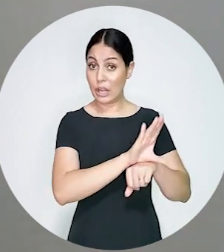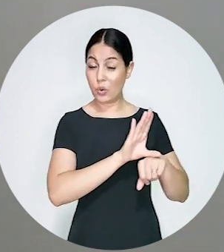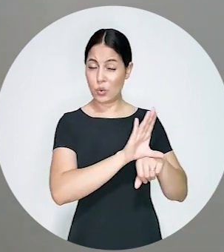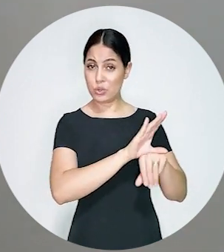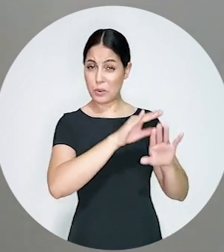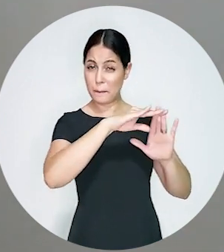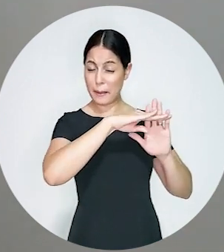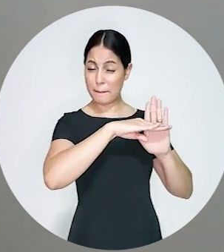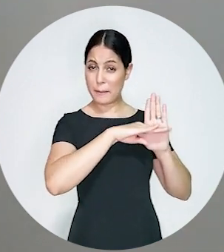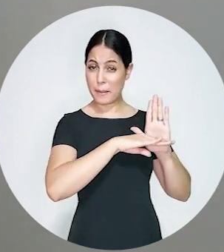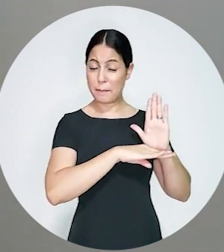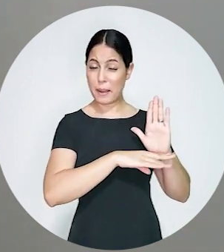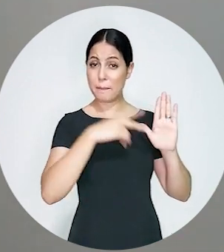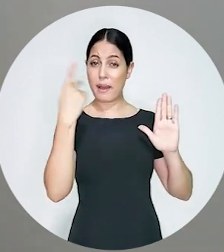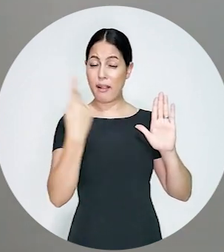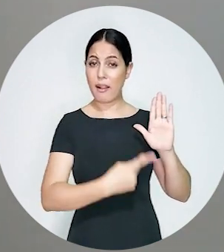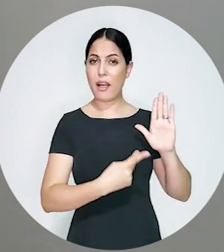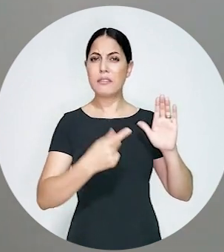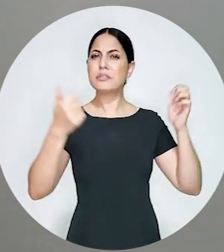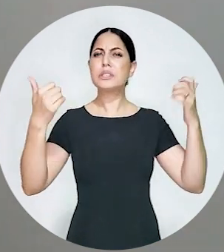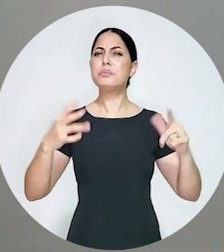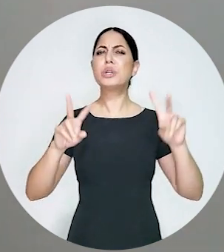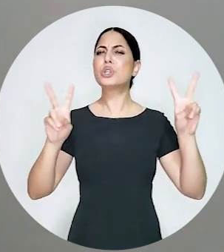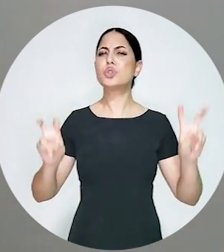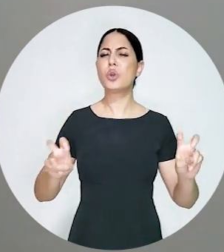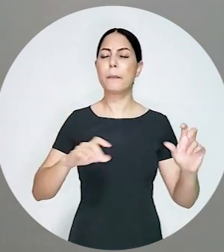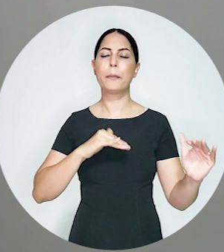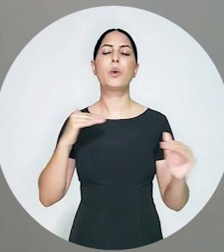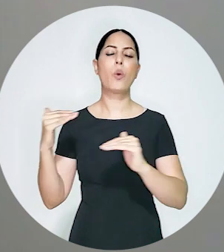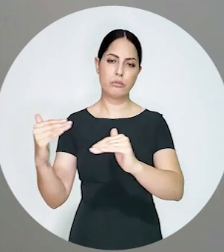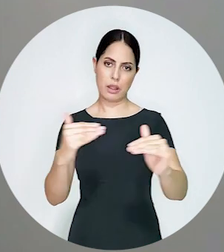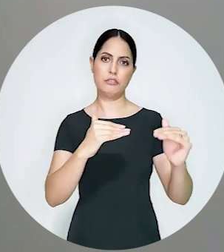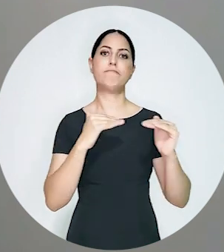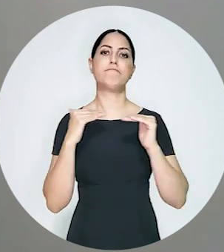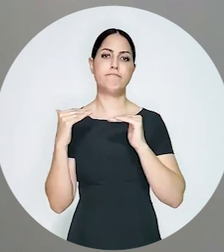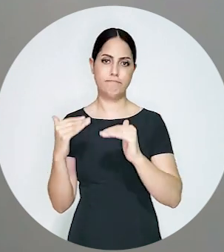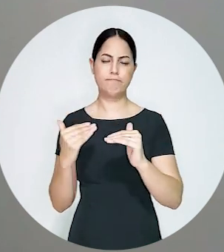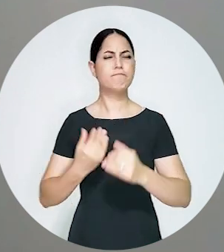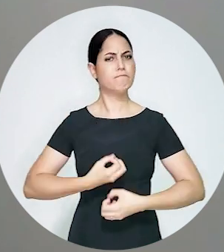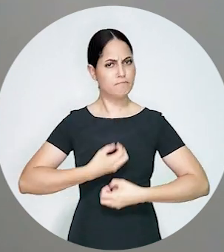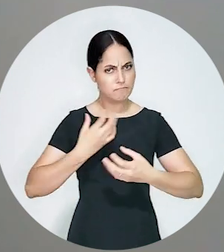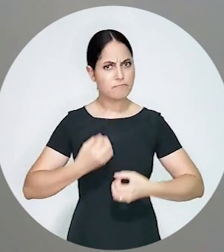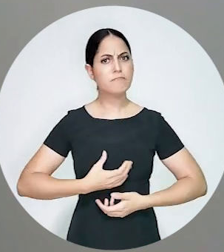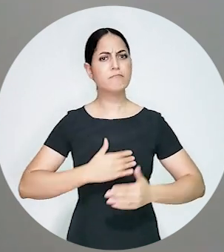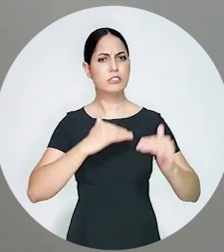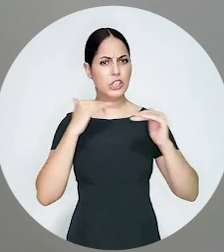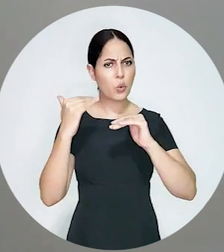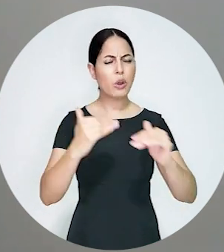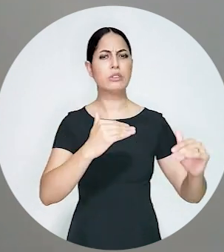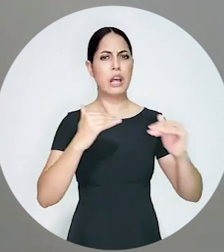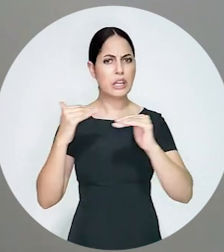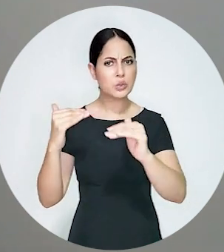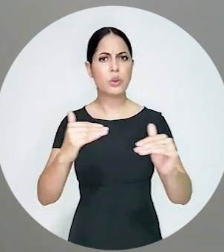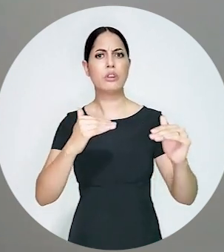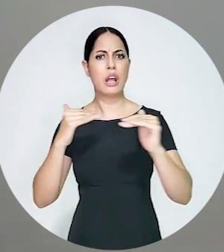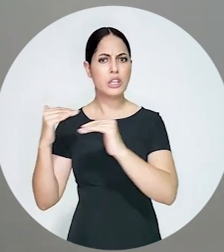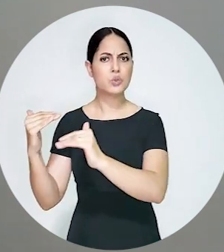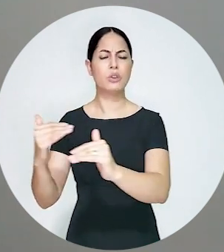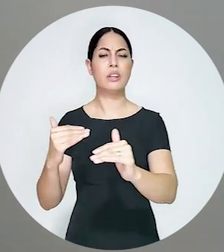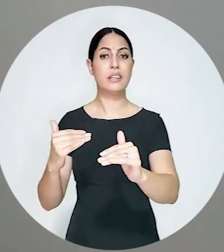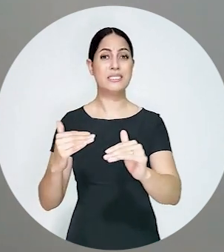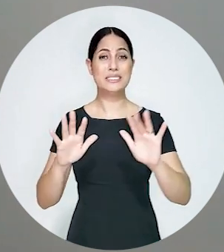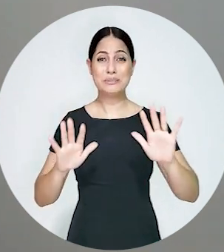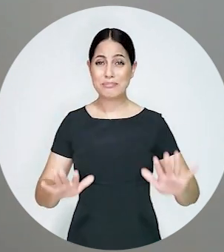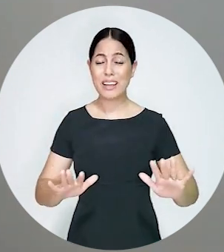Lamentavelmente, em que pese na Constituição brasileira não apenas se ter o princípio da igualdade como mais vezes repetido